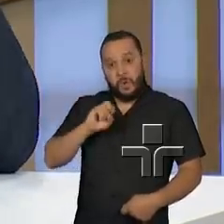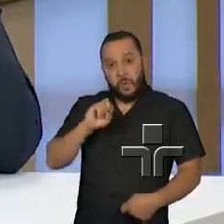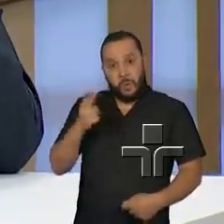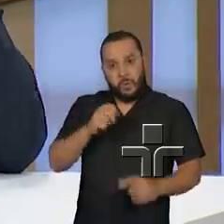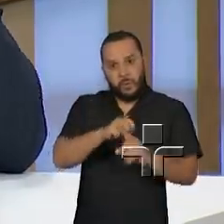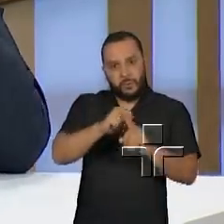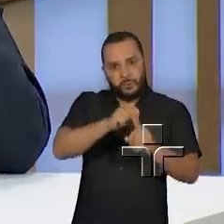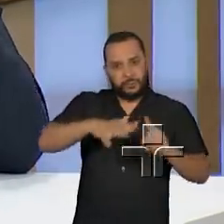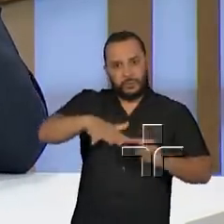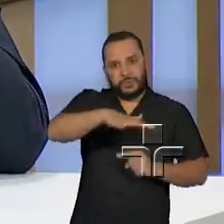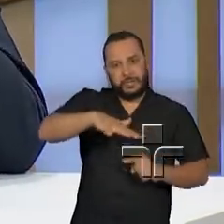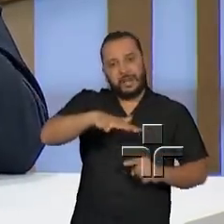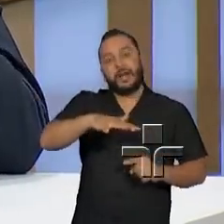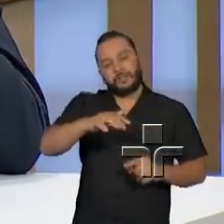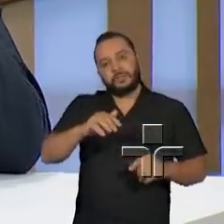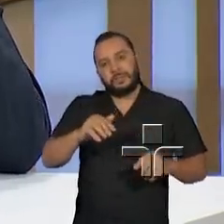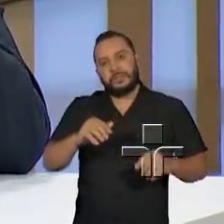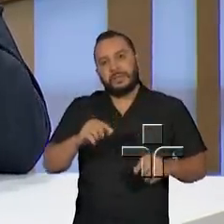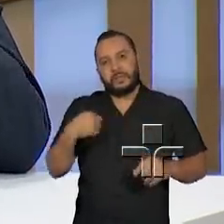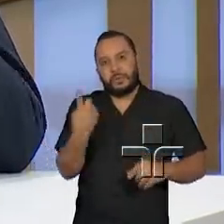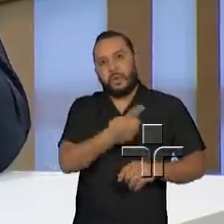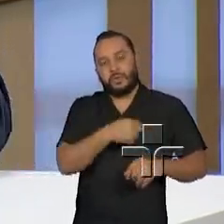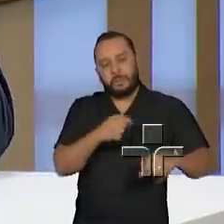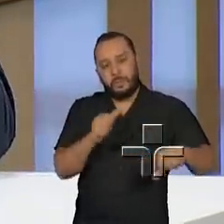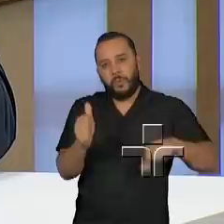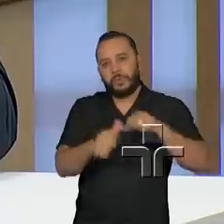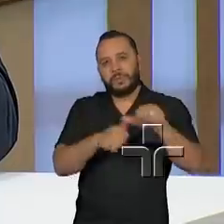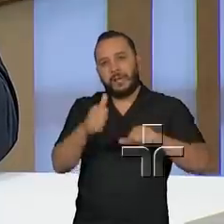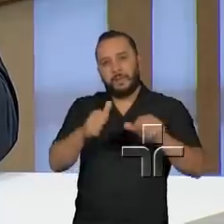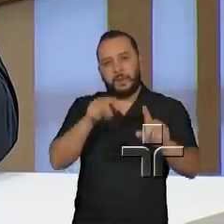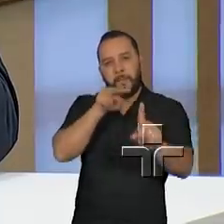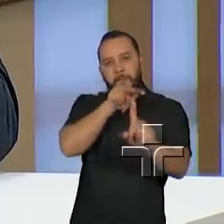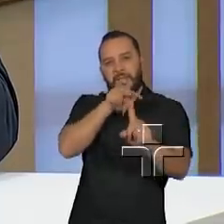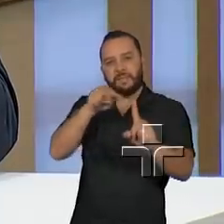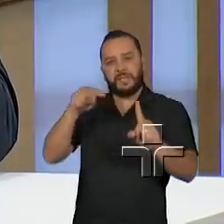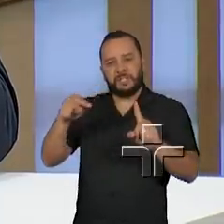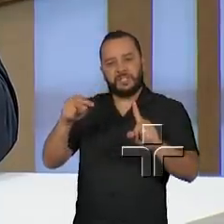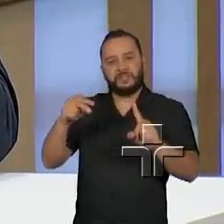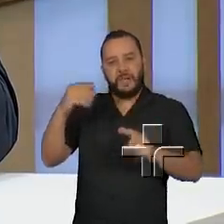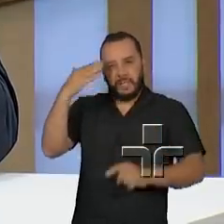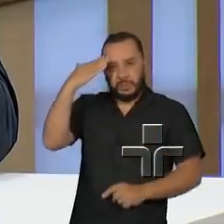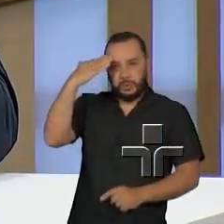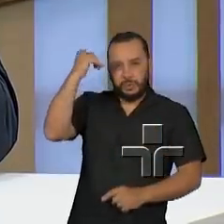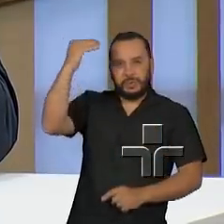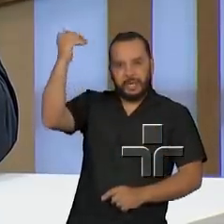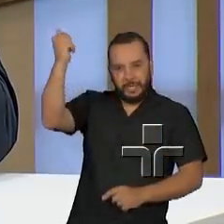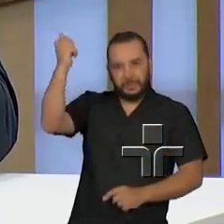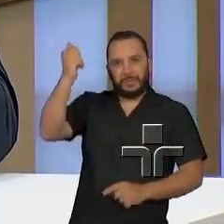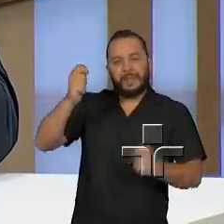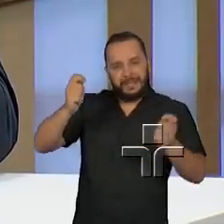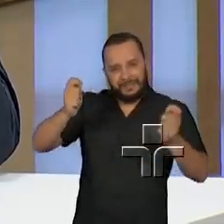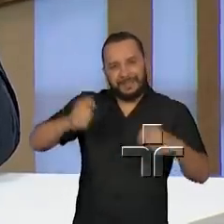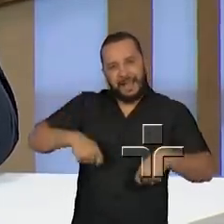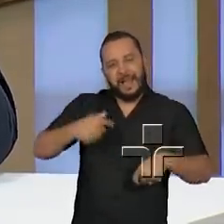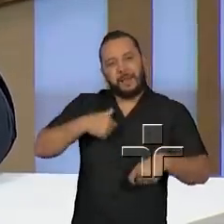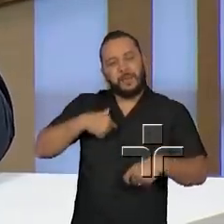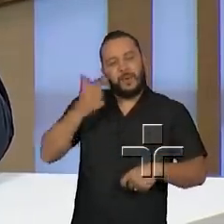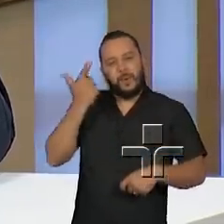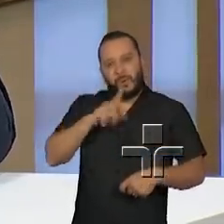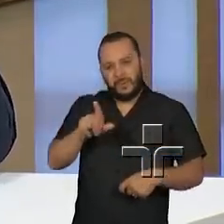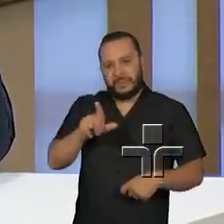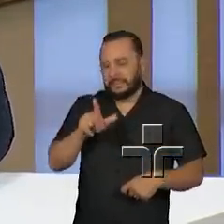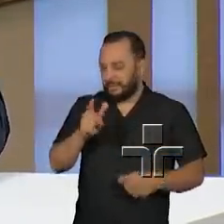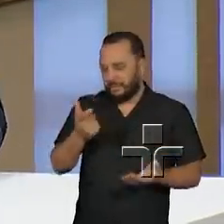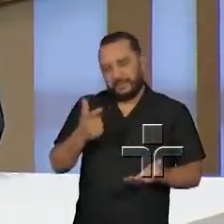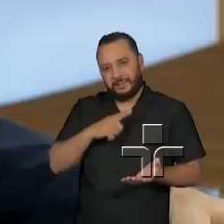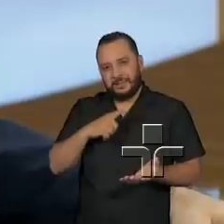mudando alguns parâmetros de sucesso, é possível se chegar numa questão menos, talvez, dura,